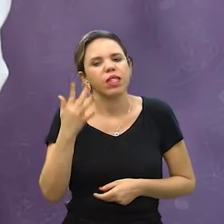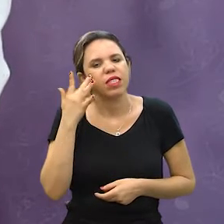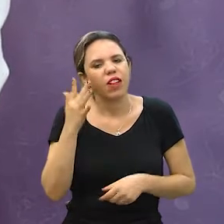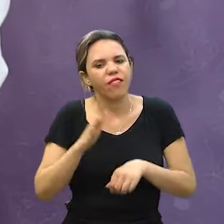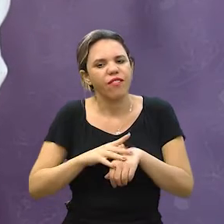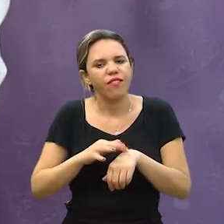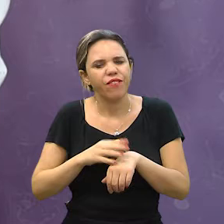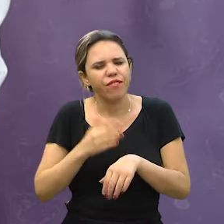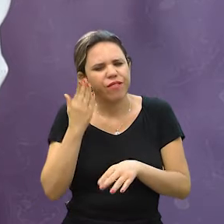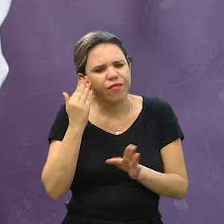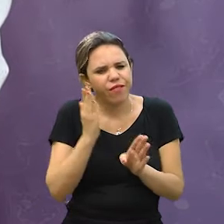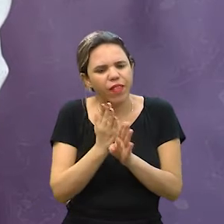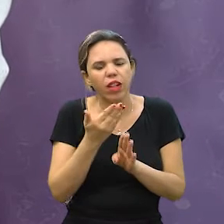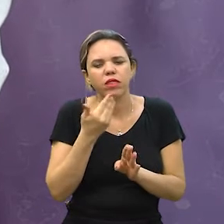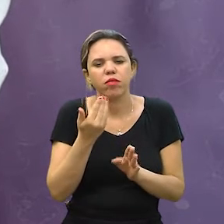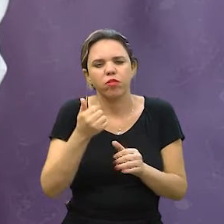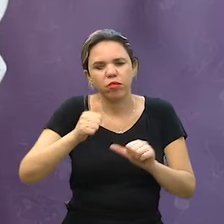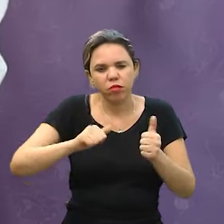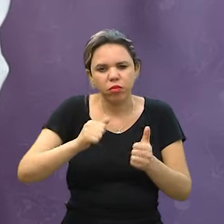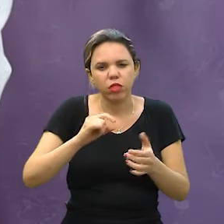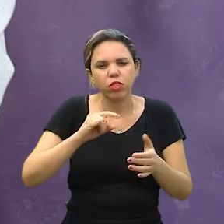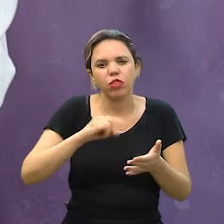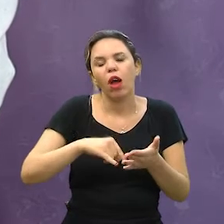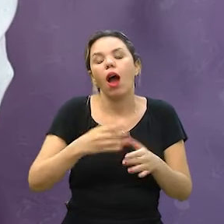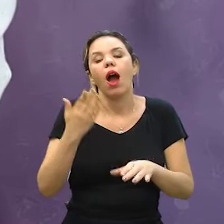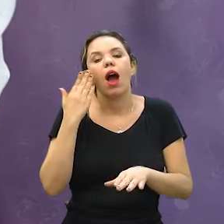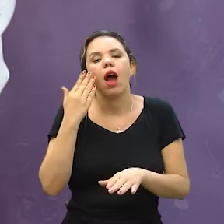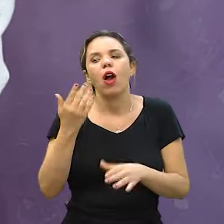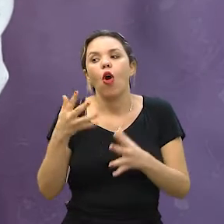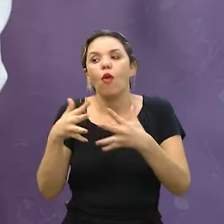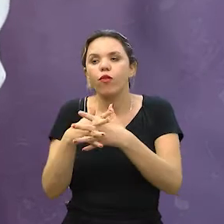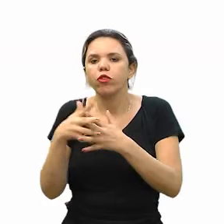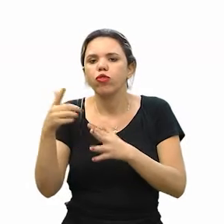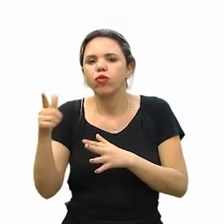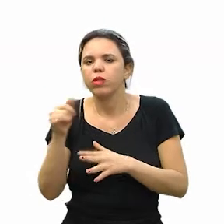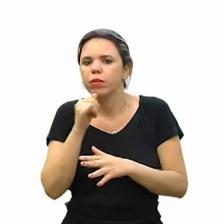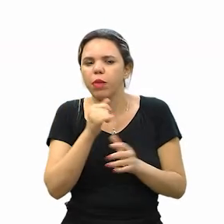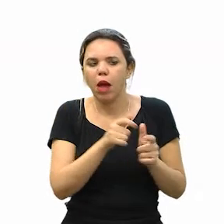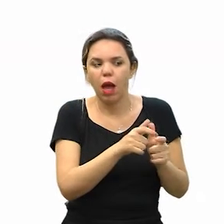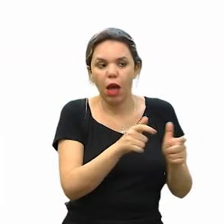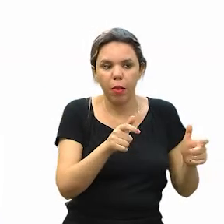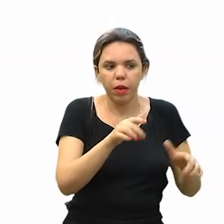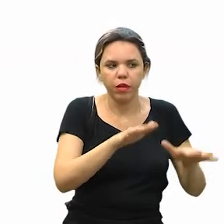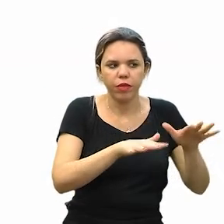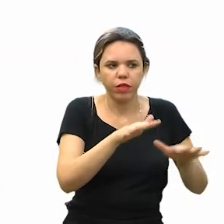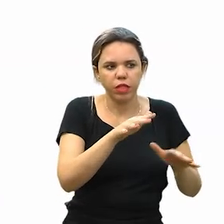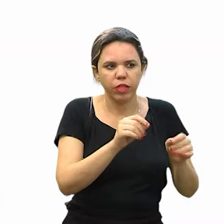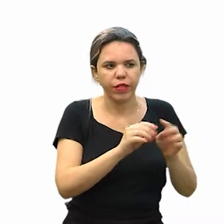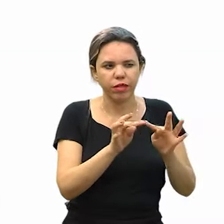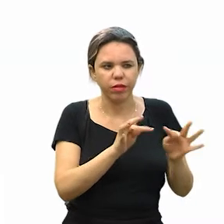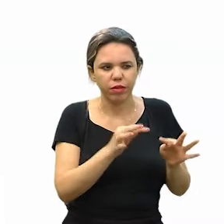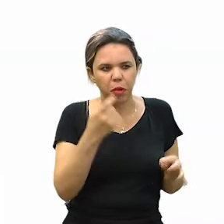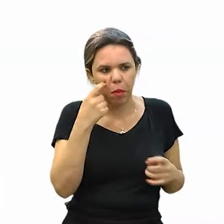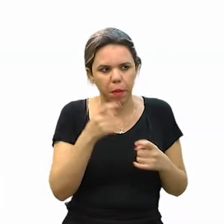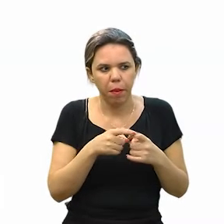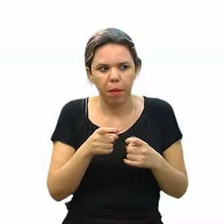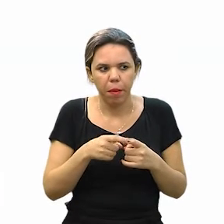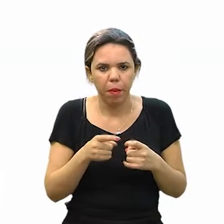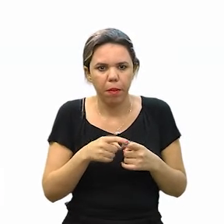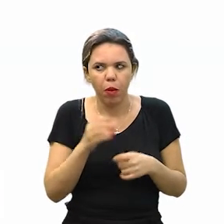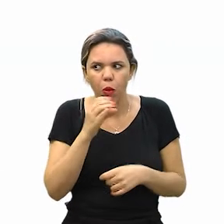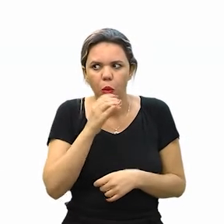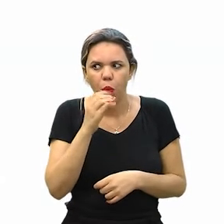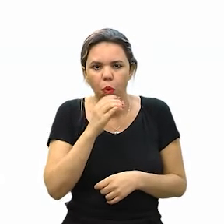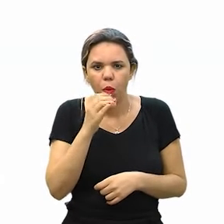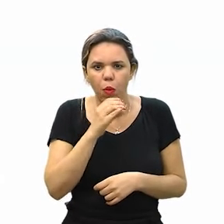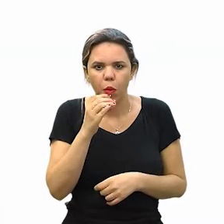doença fácil de ser diagnosticada ou pode ser confundida com uma outra? Na grande maioria das vezes, um médico